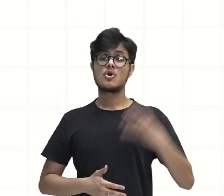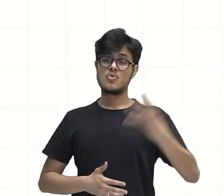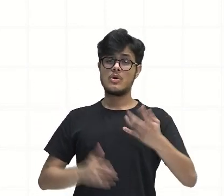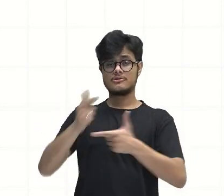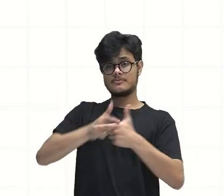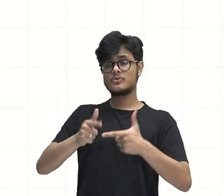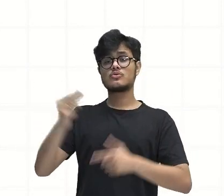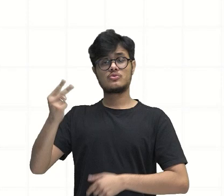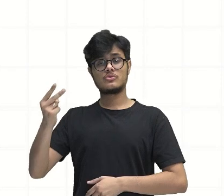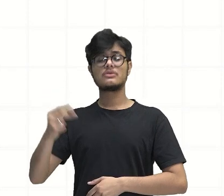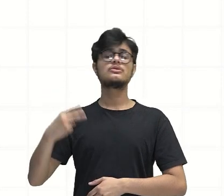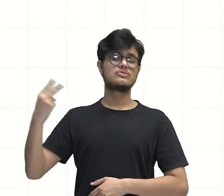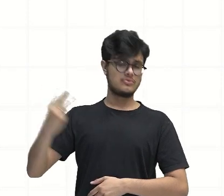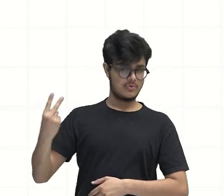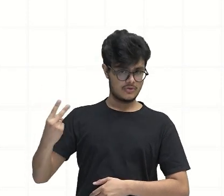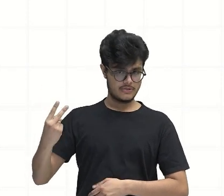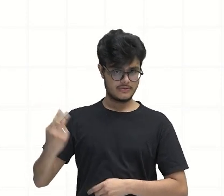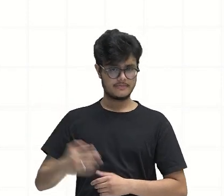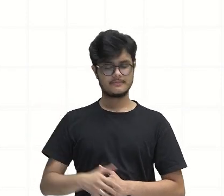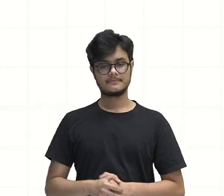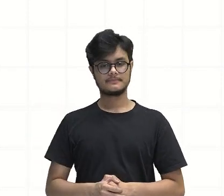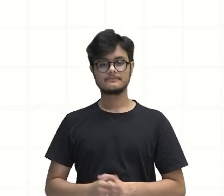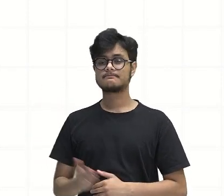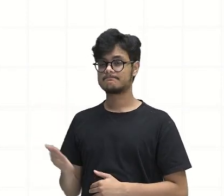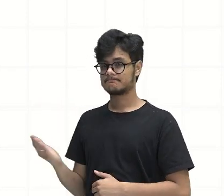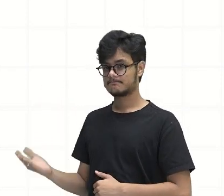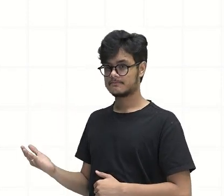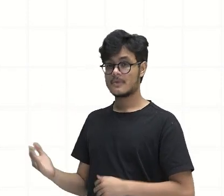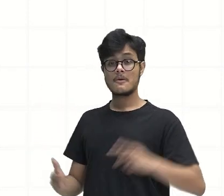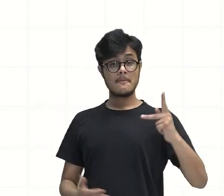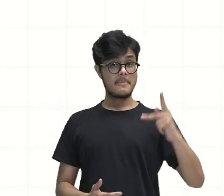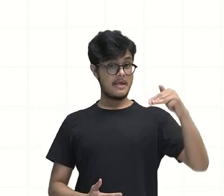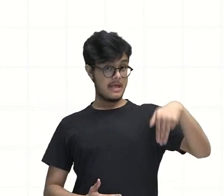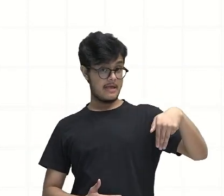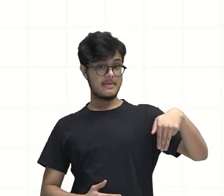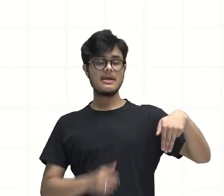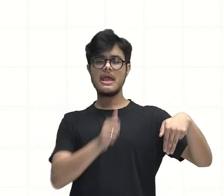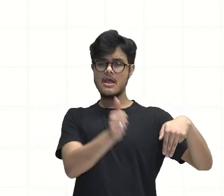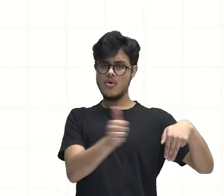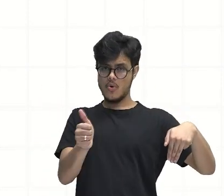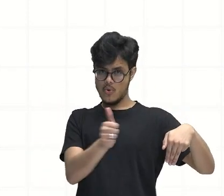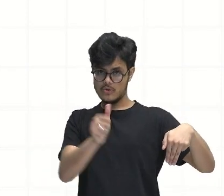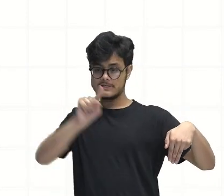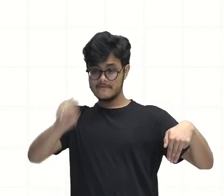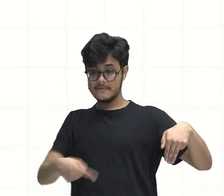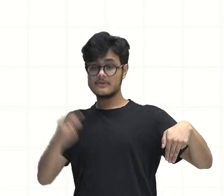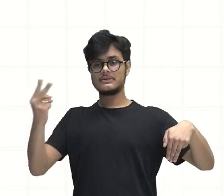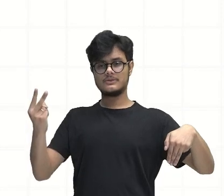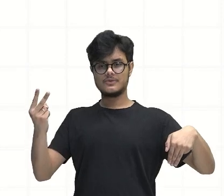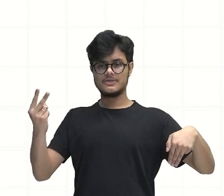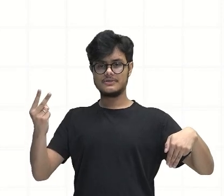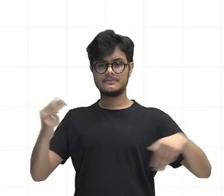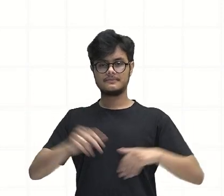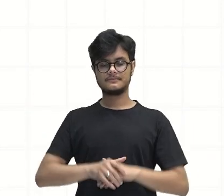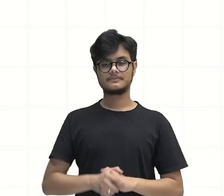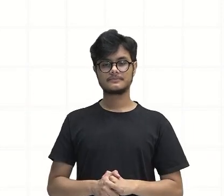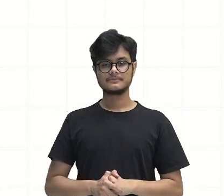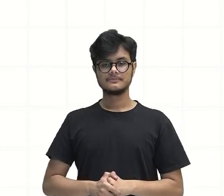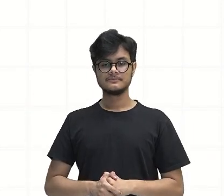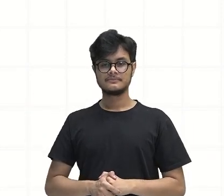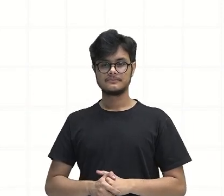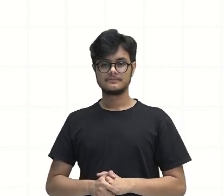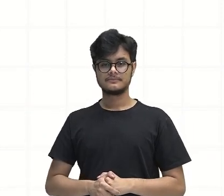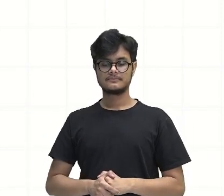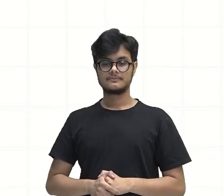4 dividido por 2, 2. Então, a coordenada do ponto médio, né, dessa parada, a coordenada